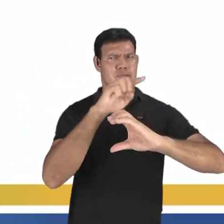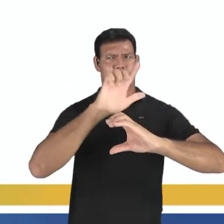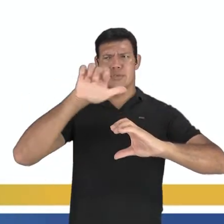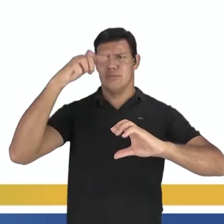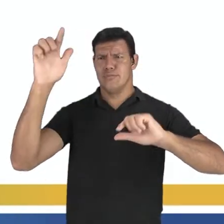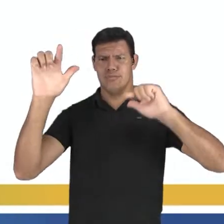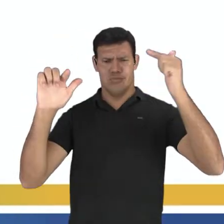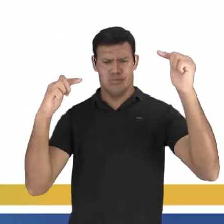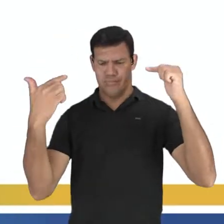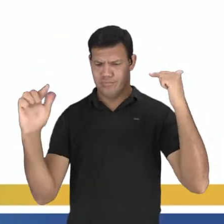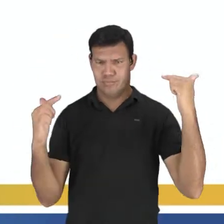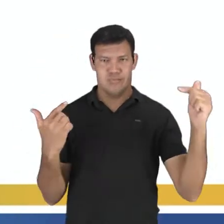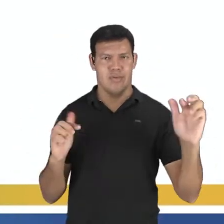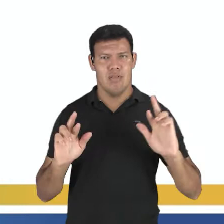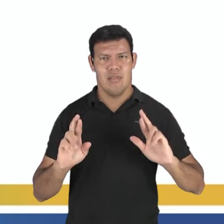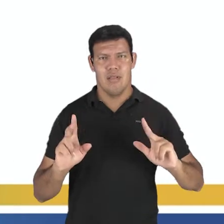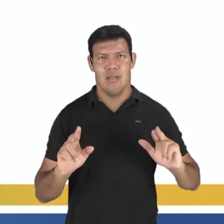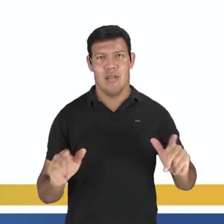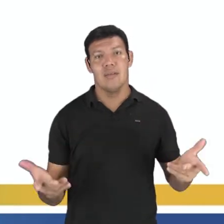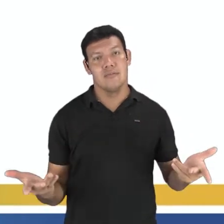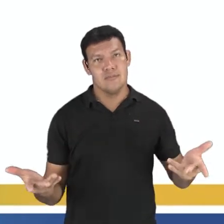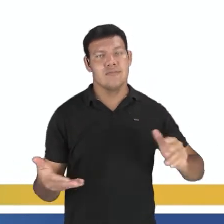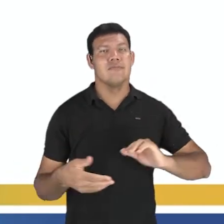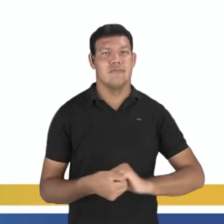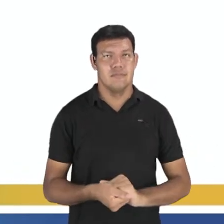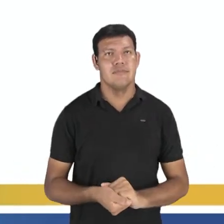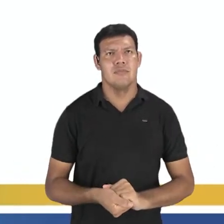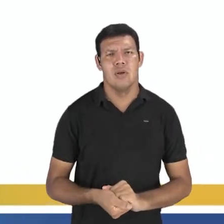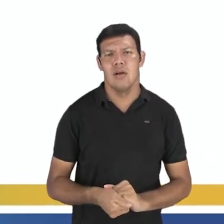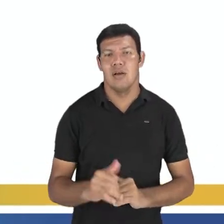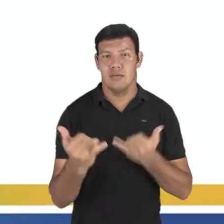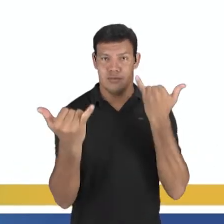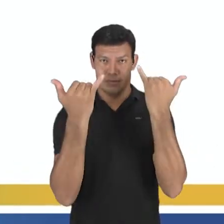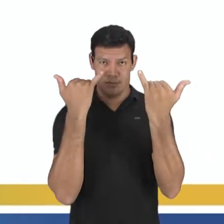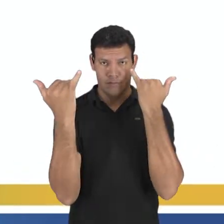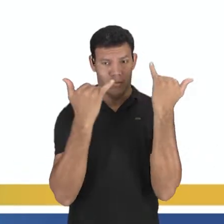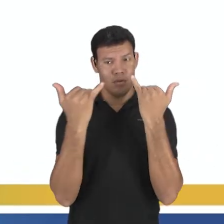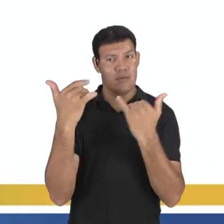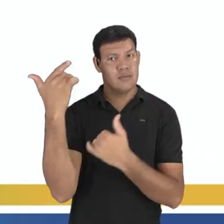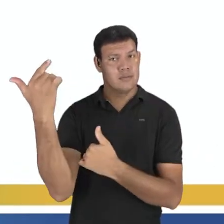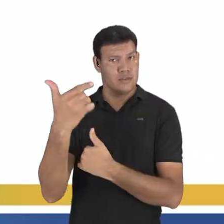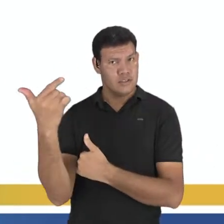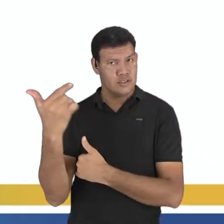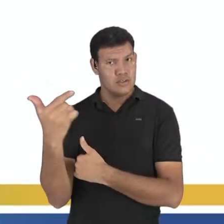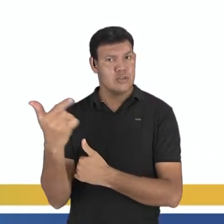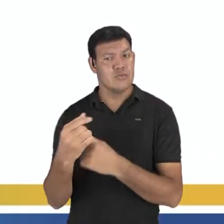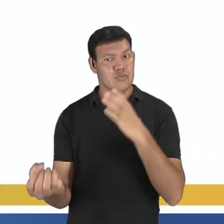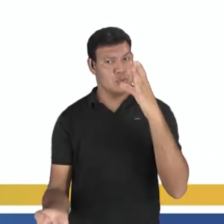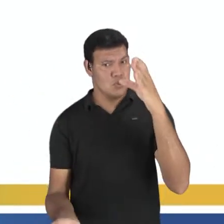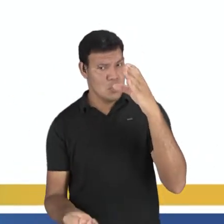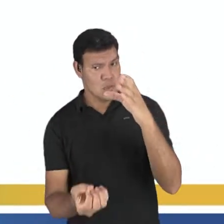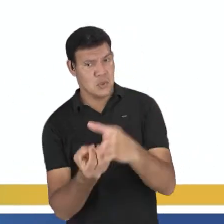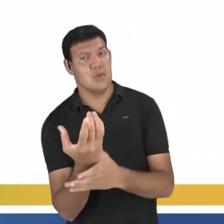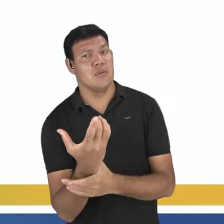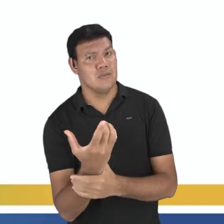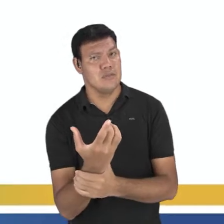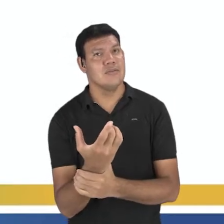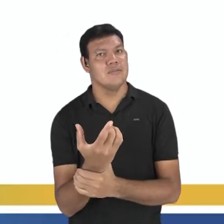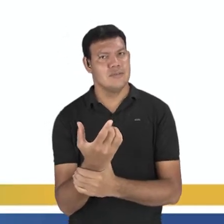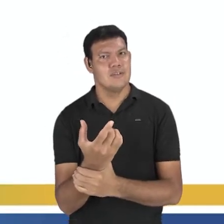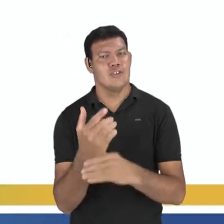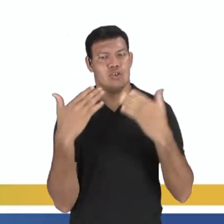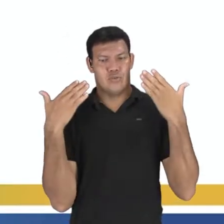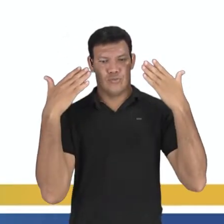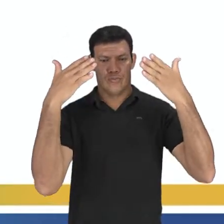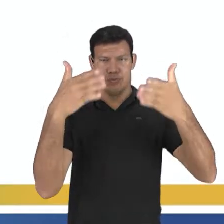informações secundárias. Ou seja, informação secundária é aquela informação que surge a partir de